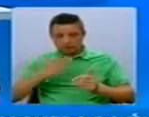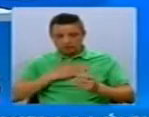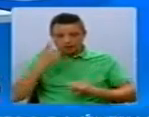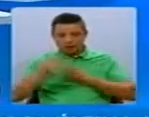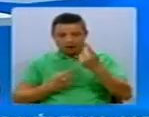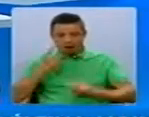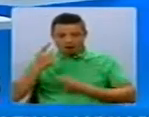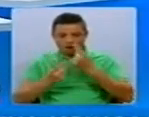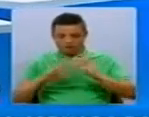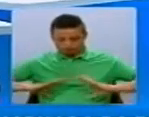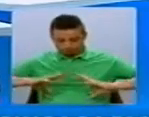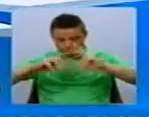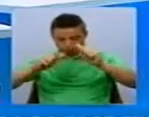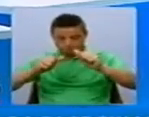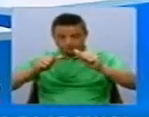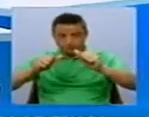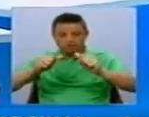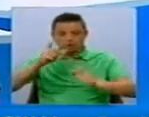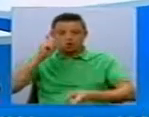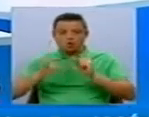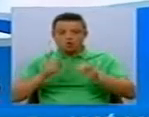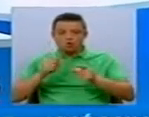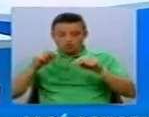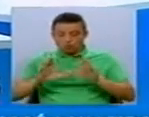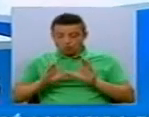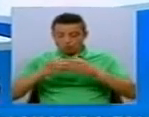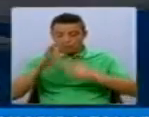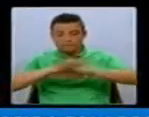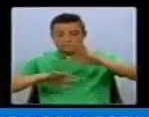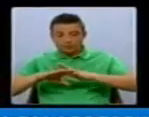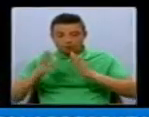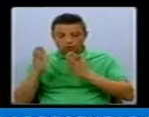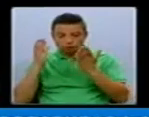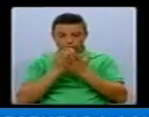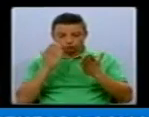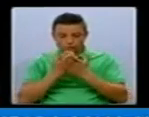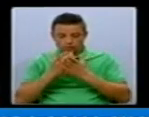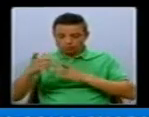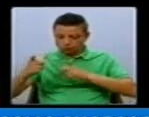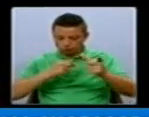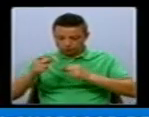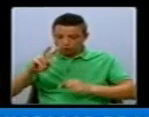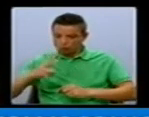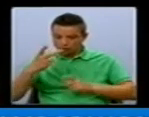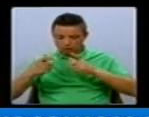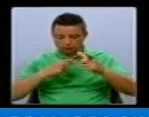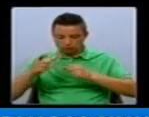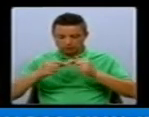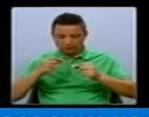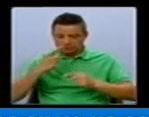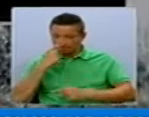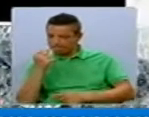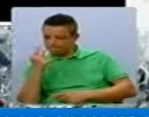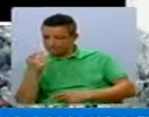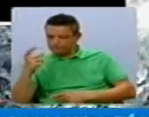sobre essa evolução. Bom, e o que é que este grupo fez? Estudou um binário de estrelas, duas estrelas muito parecidas